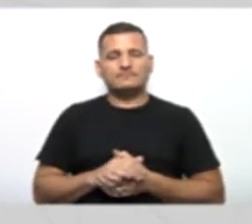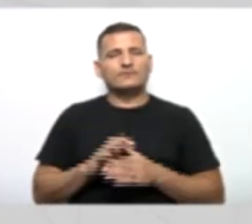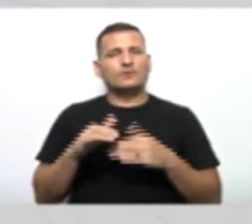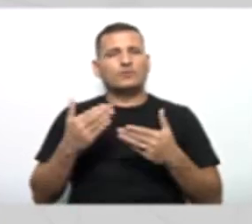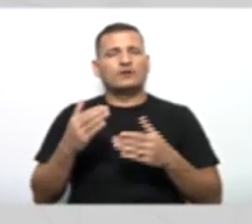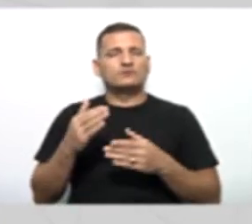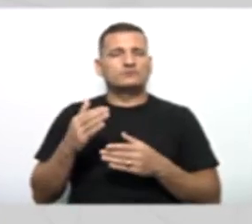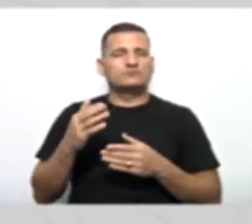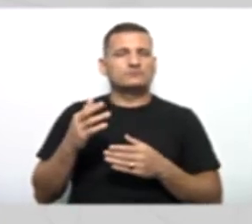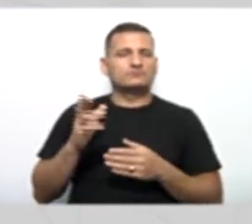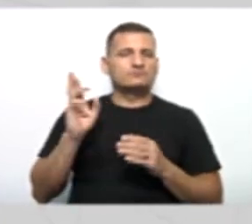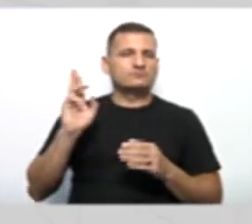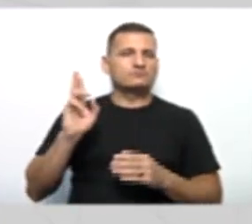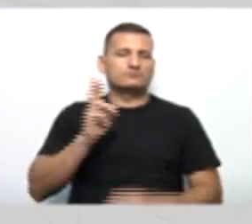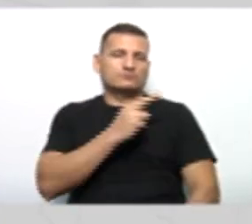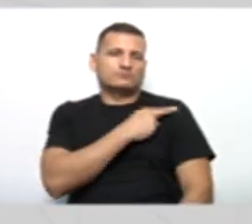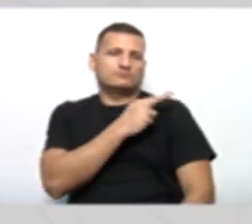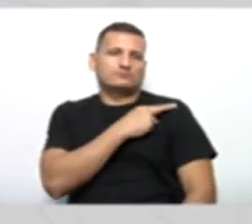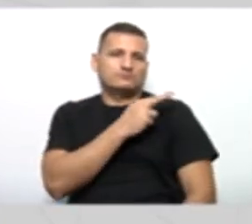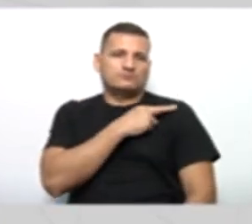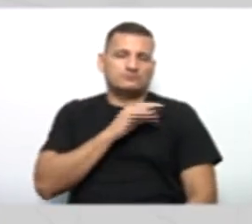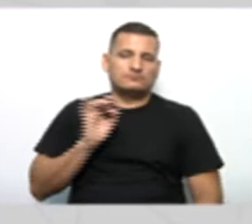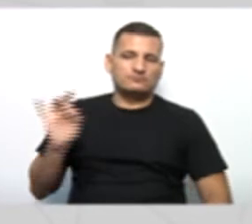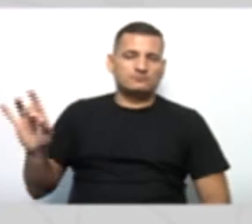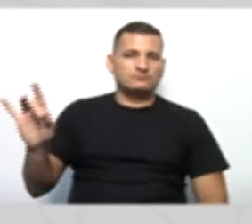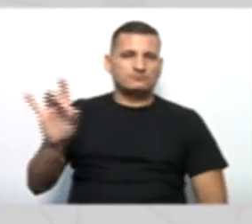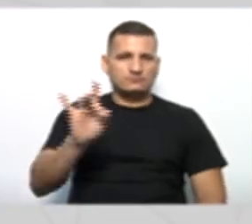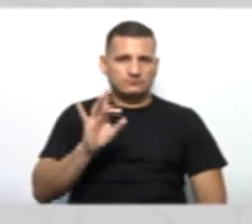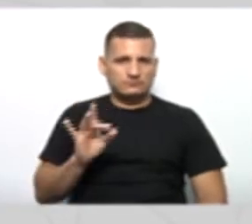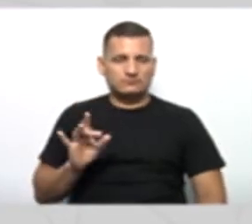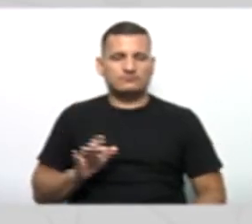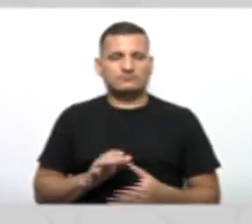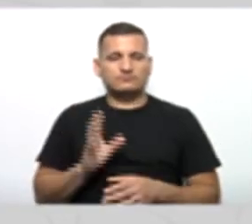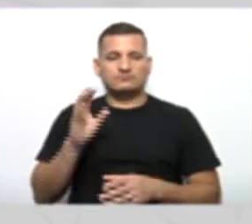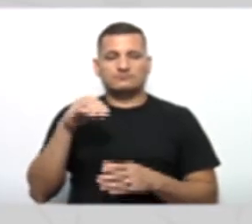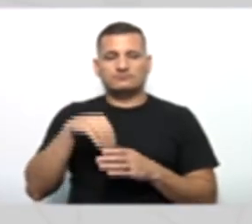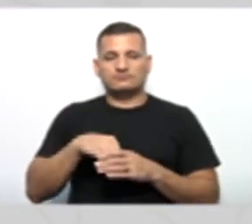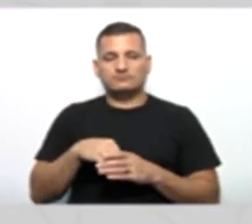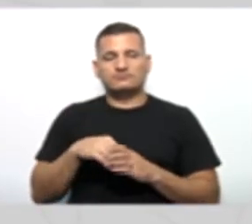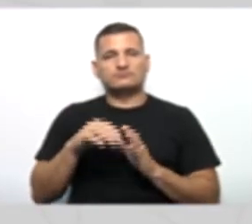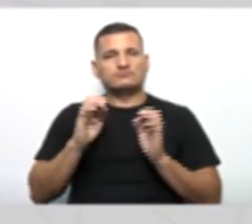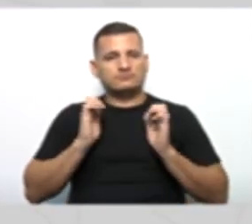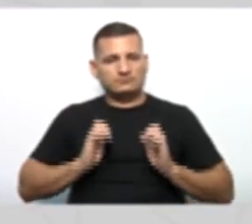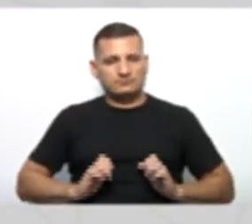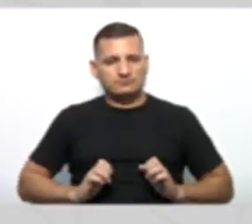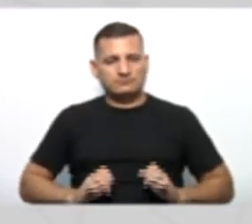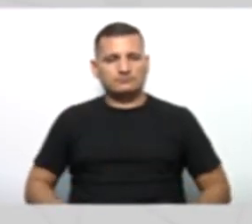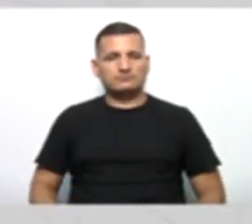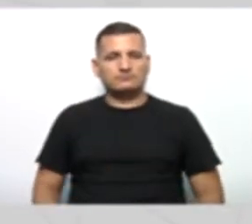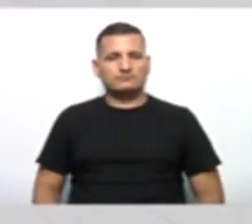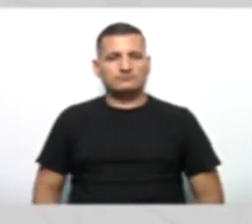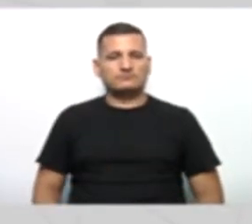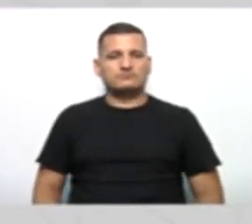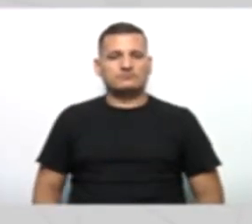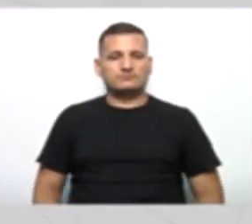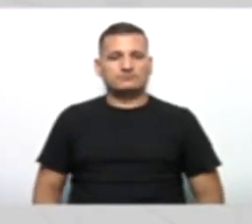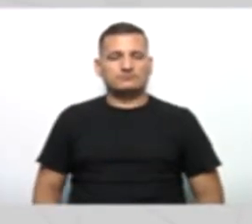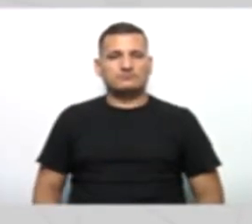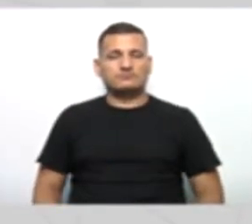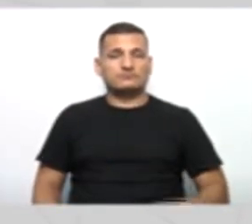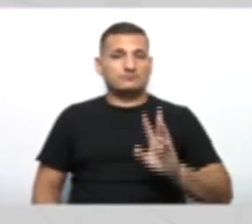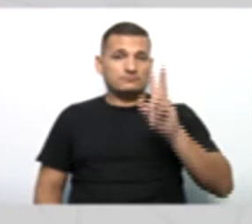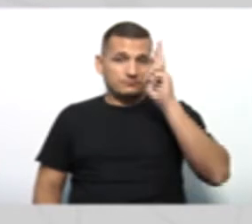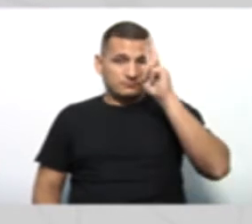quais serão as atribuições ou seja atuação indicada membro dentro desse código de ética exatamente que é importante